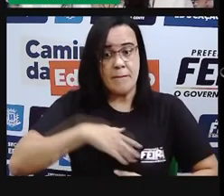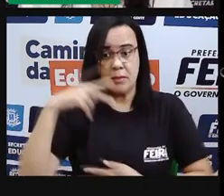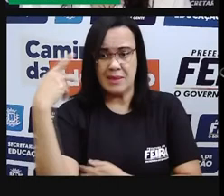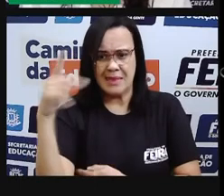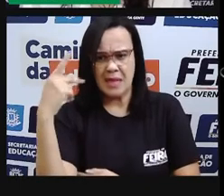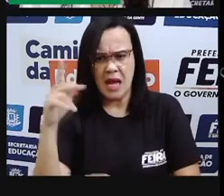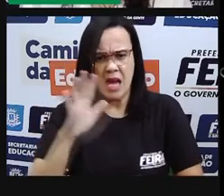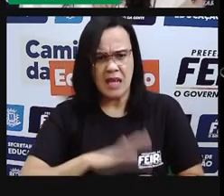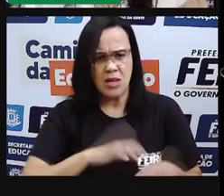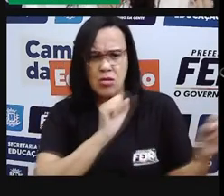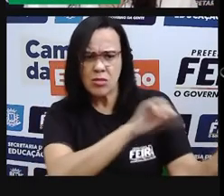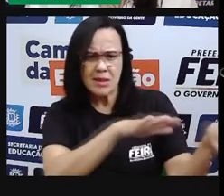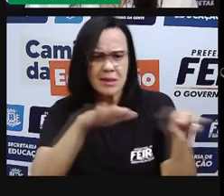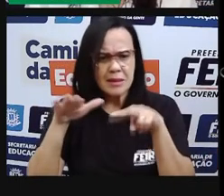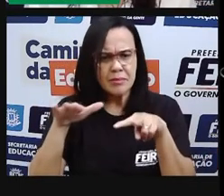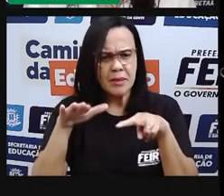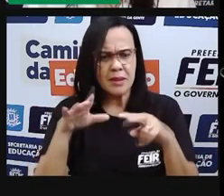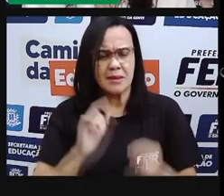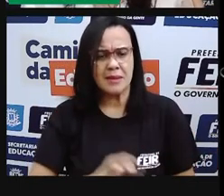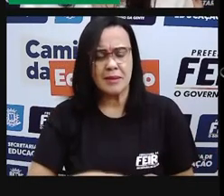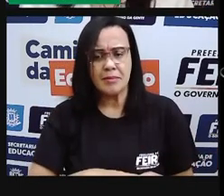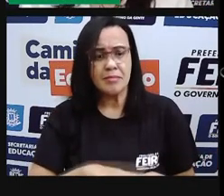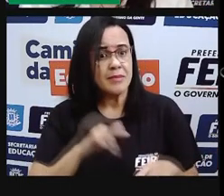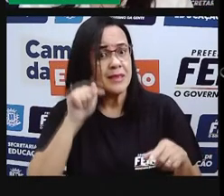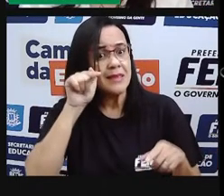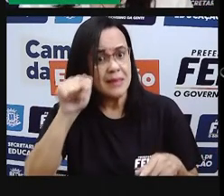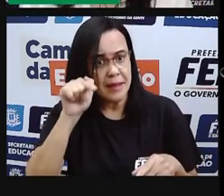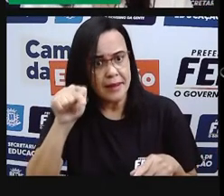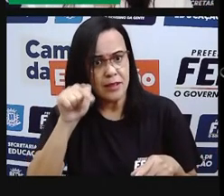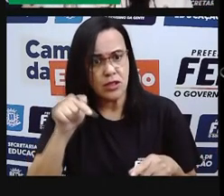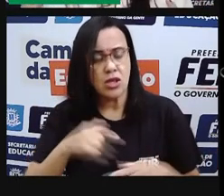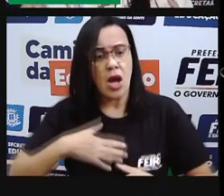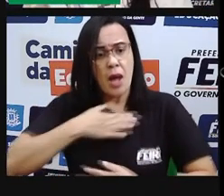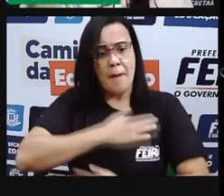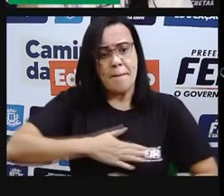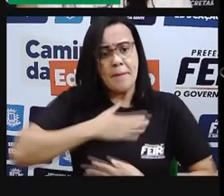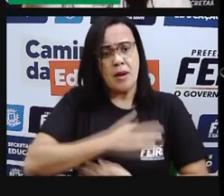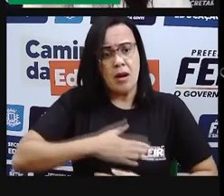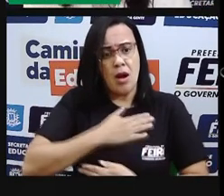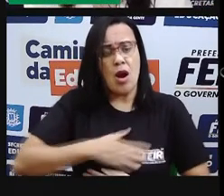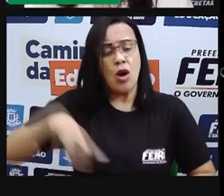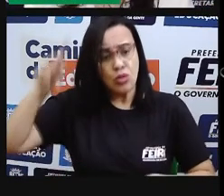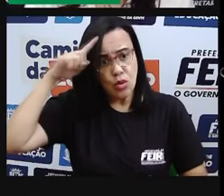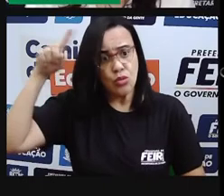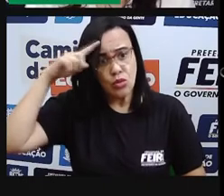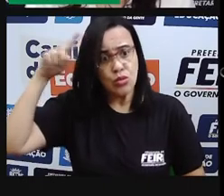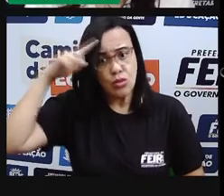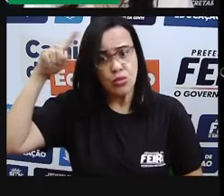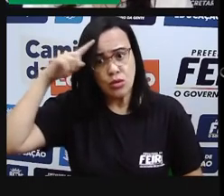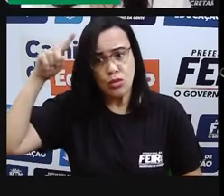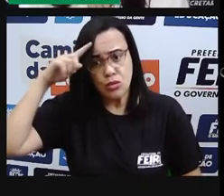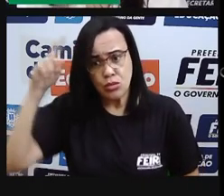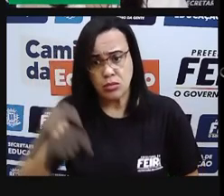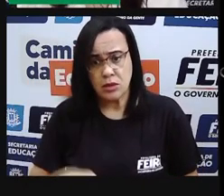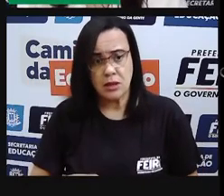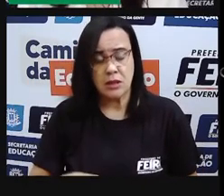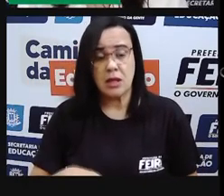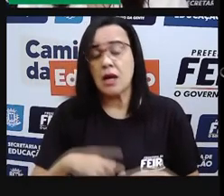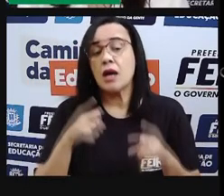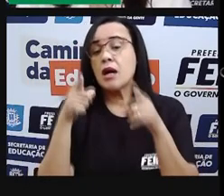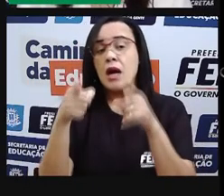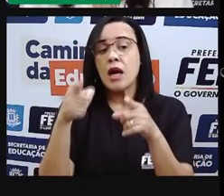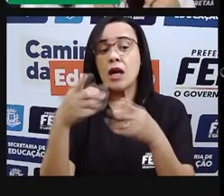Durante uma semana, uma semana vai ter quantos dias? 7. Então, o é que eu faço? 3,30 vezes